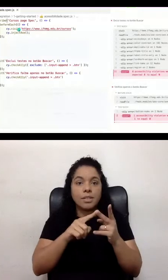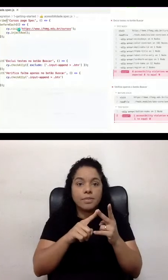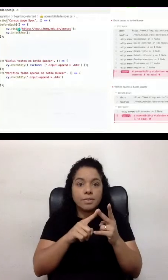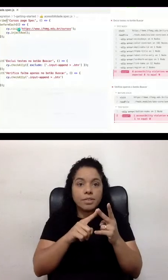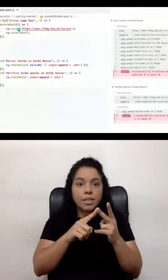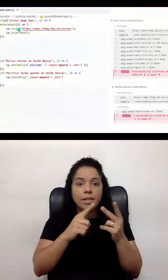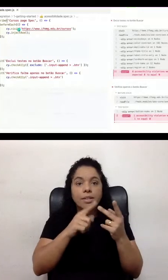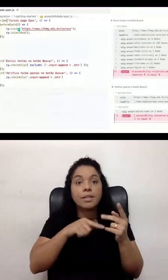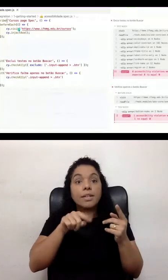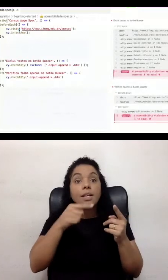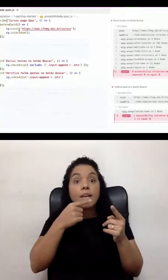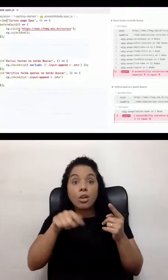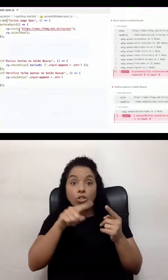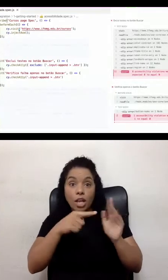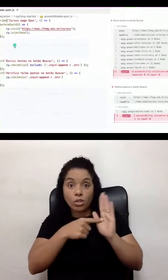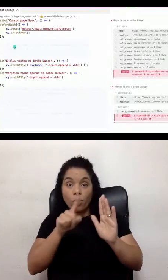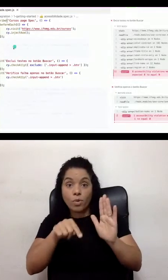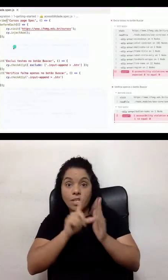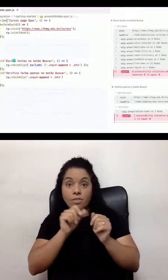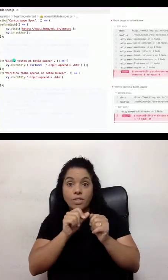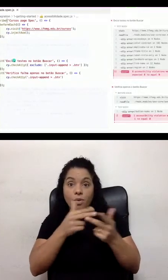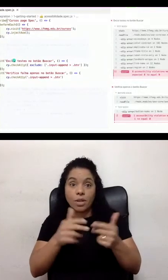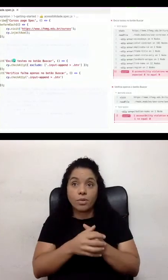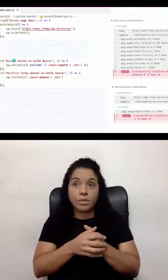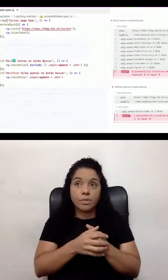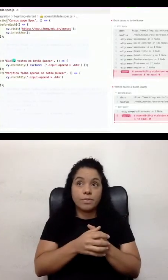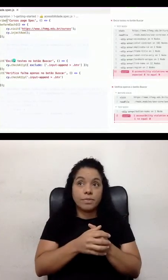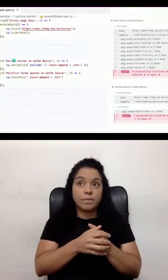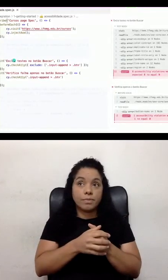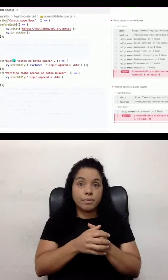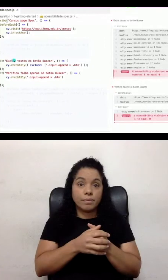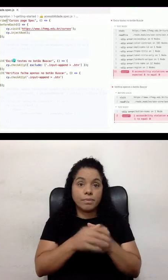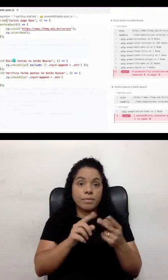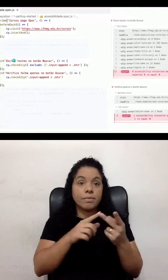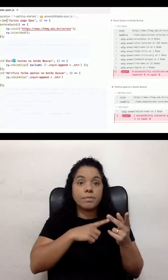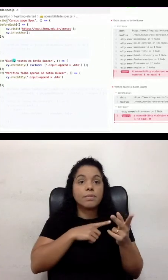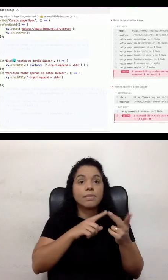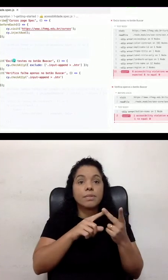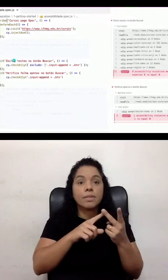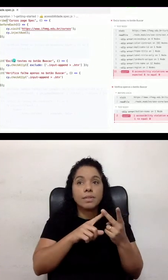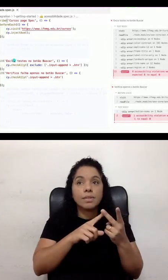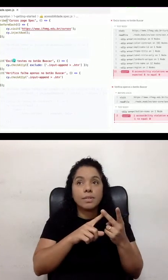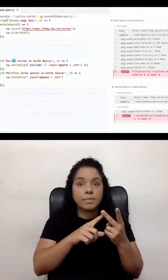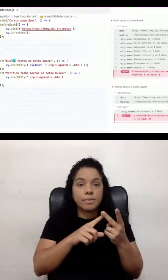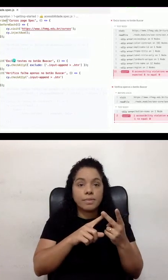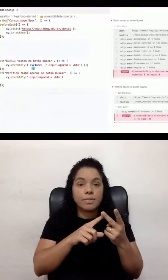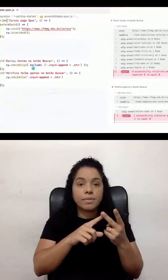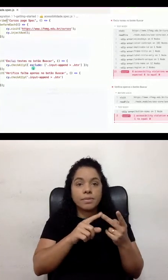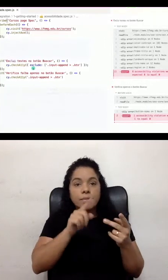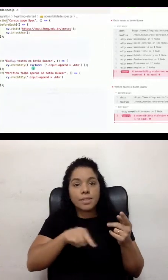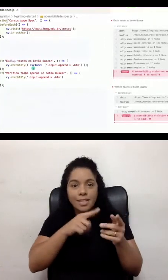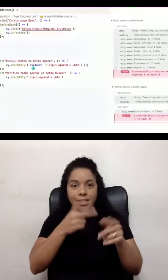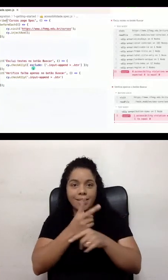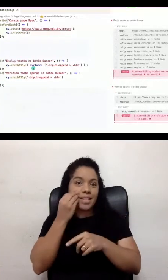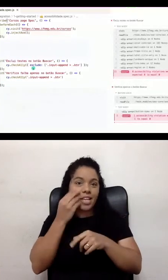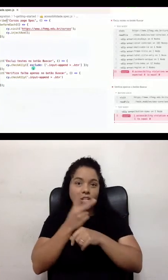já trouxe aqui para ele fazer antes de qualquer coisa. Aqui, eu quero excluir o botão, eu não quero fazer o teste no botão buscar. Eu coloco